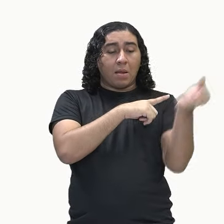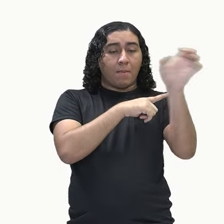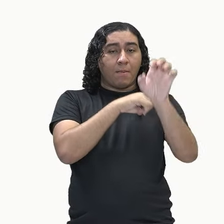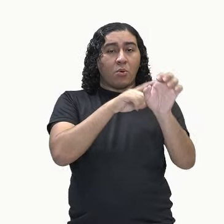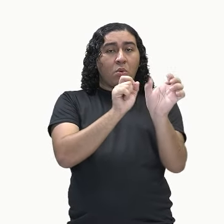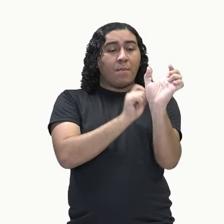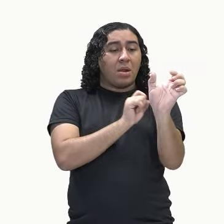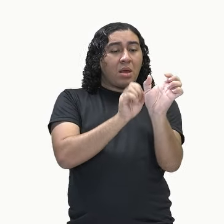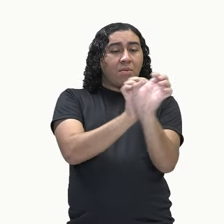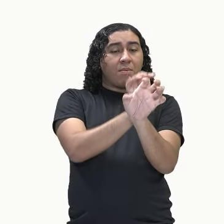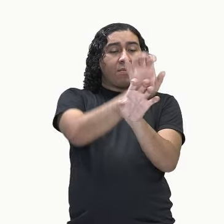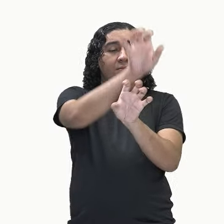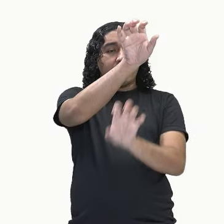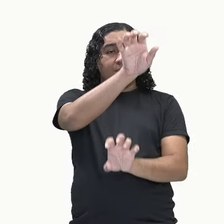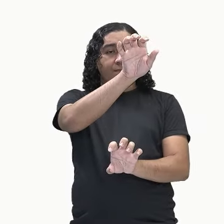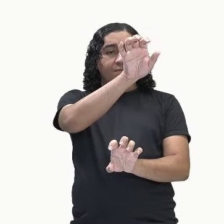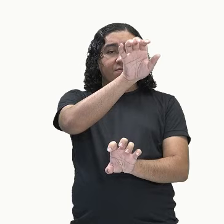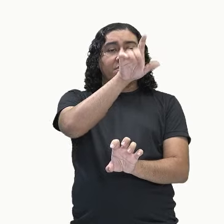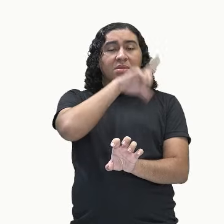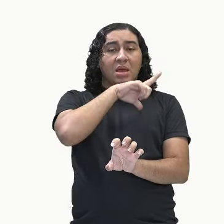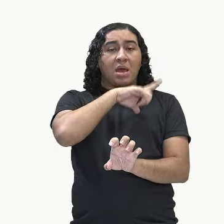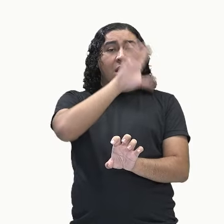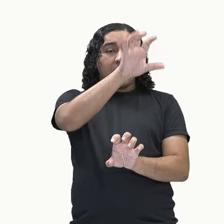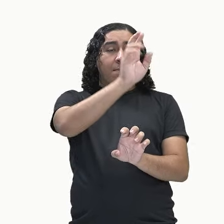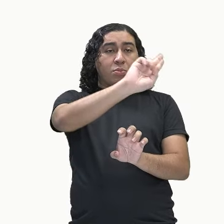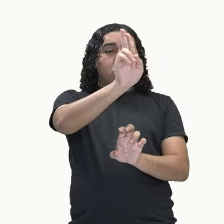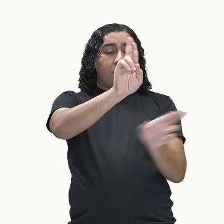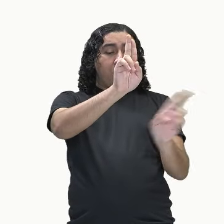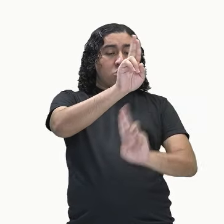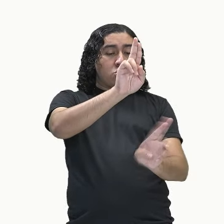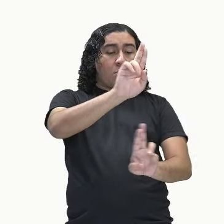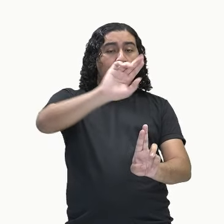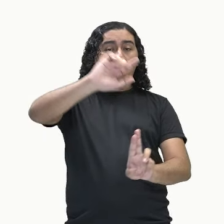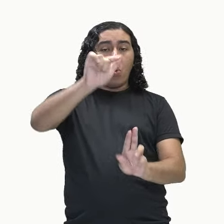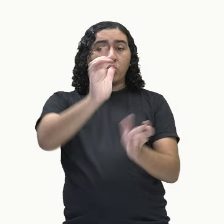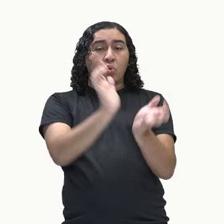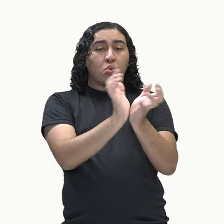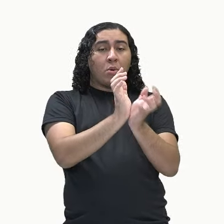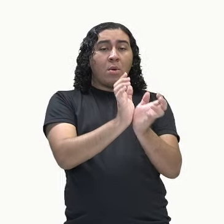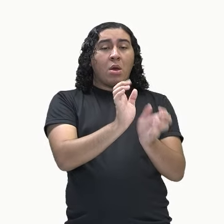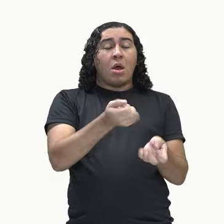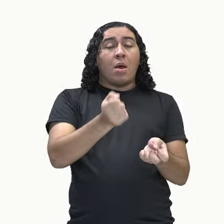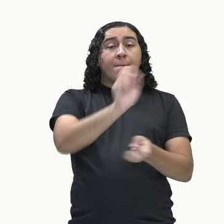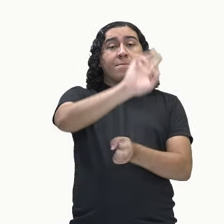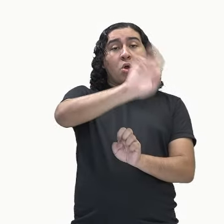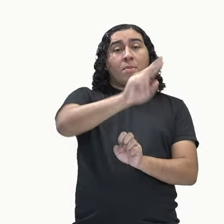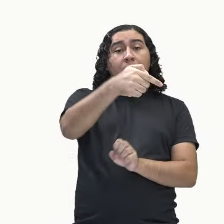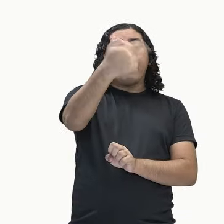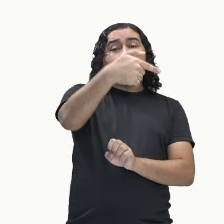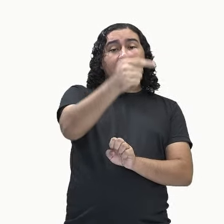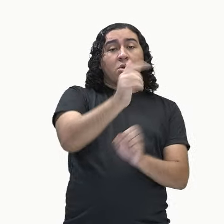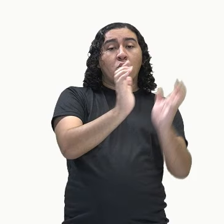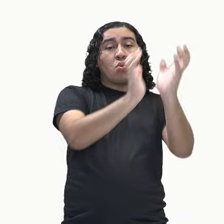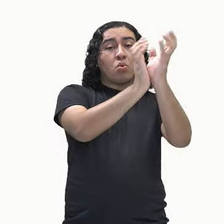aqui as ramificações, que vai definindo ali outros grupos. Primeiro, a gente observa aqui